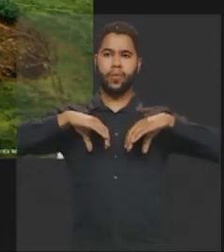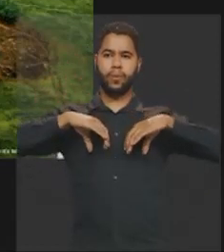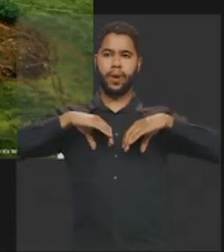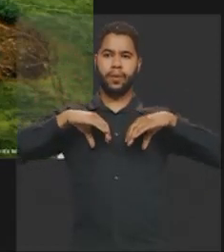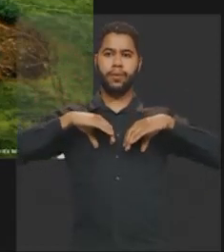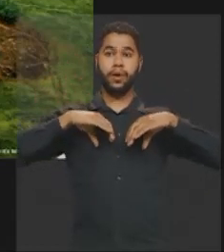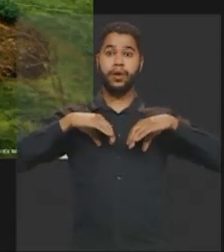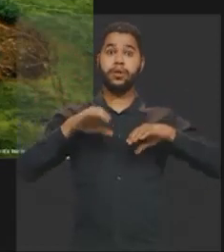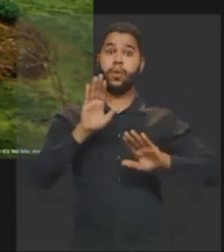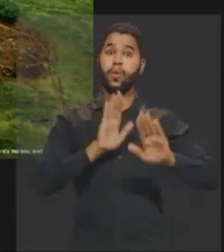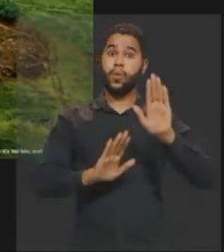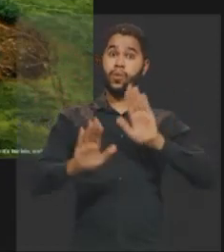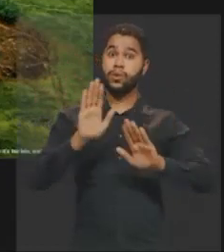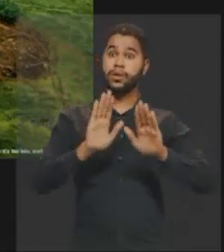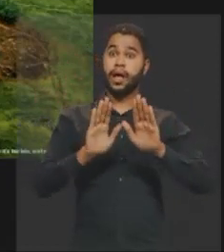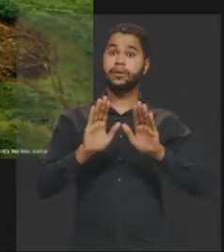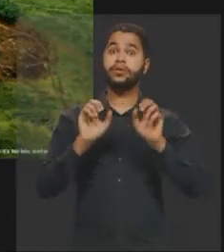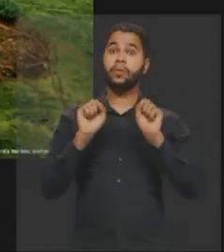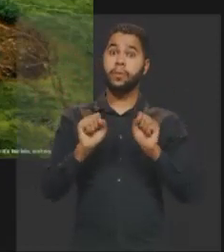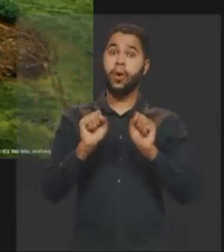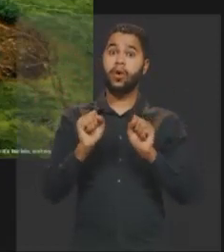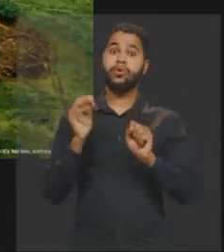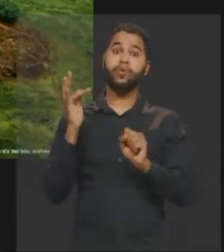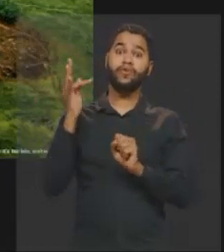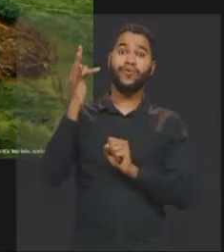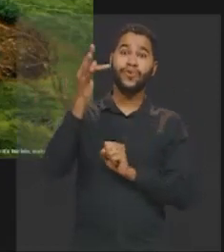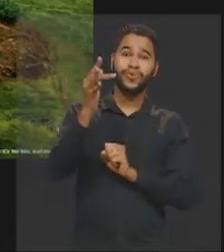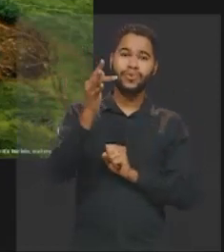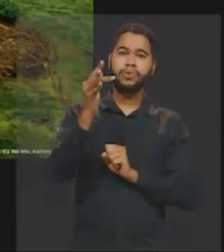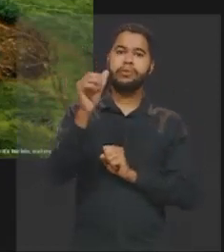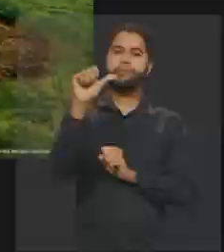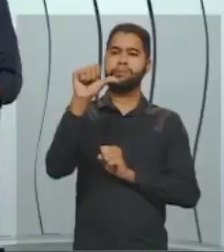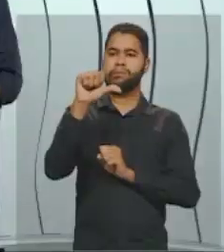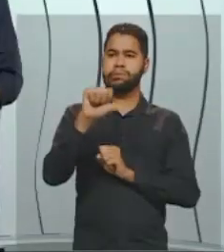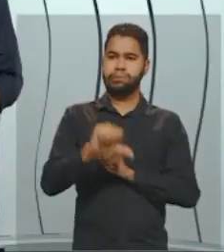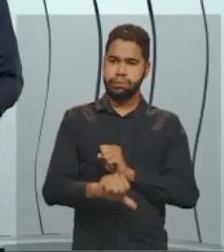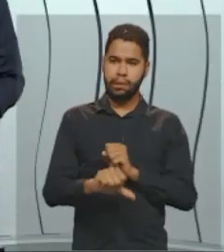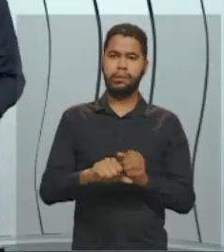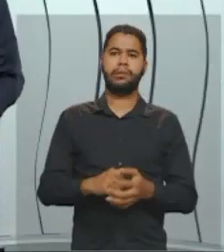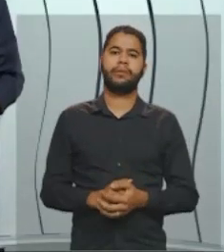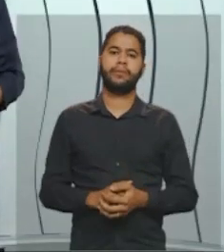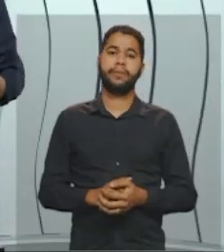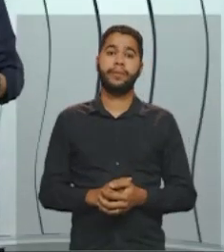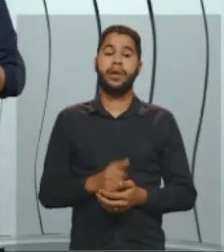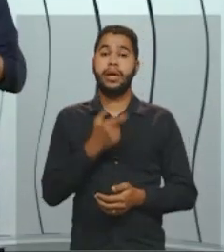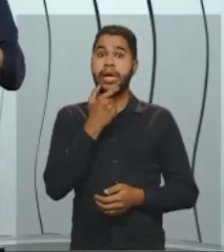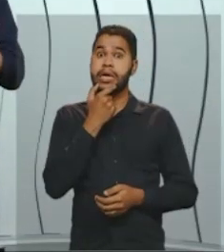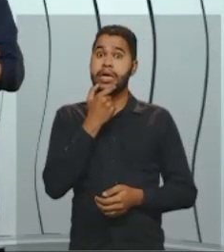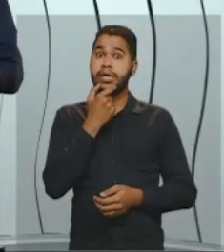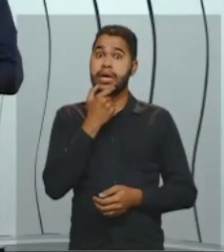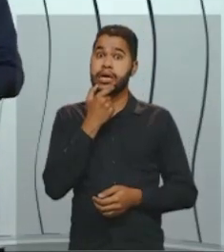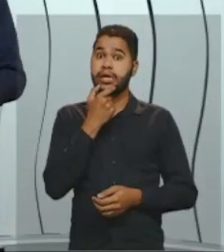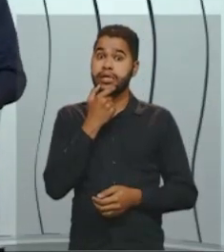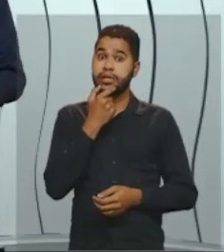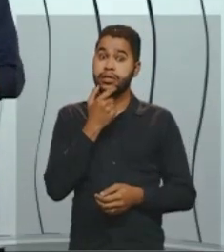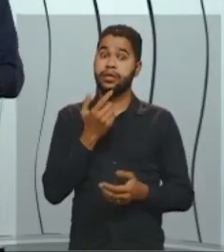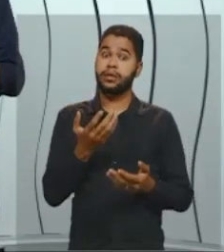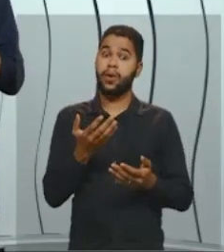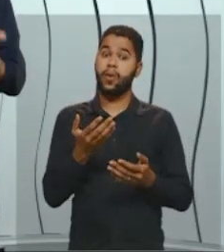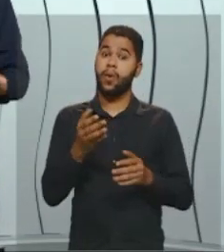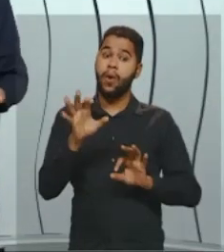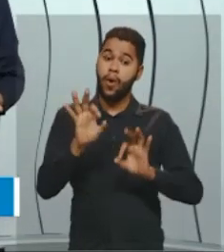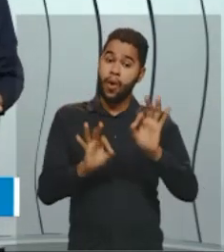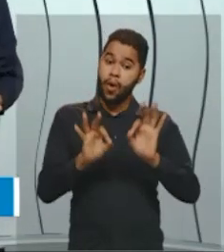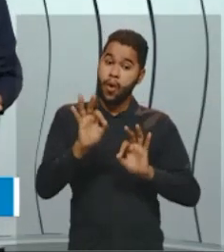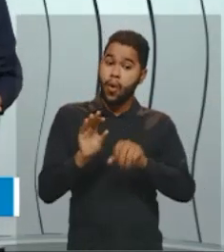demais. Before it's too late. Então, em inglês, antes que seja, eles não têm o seja,